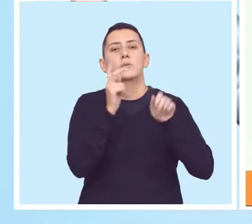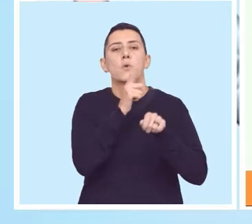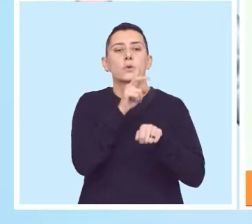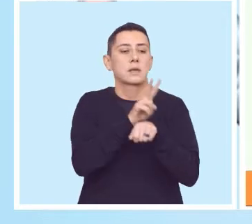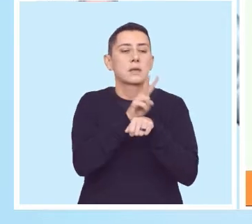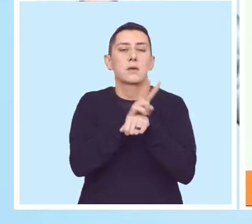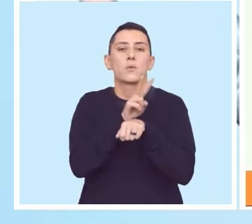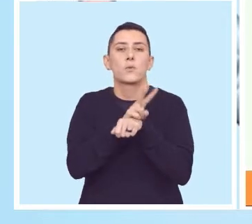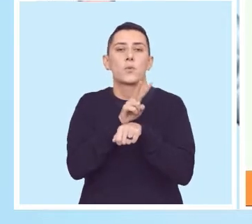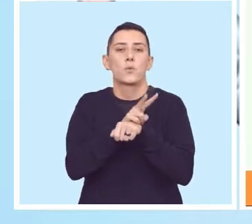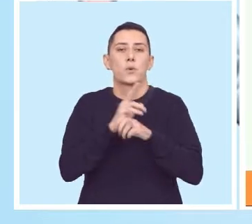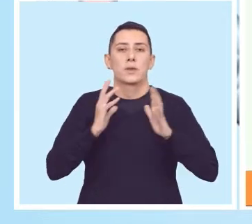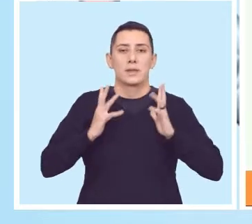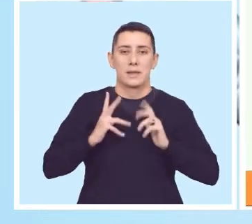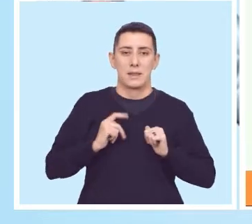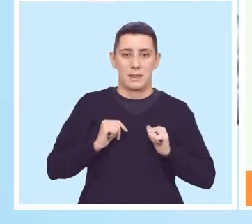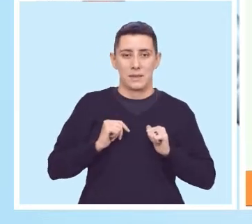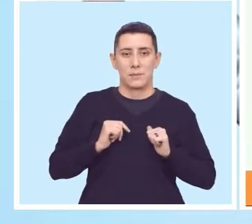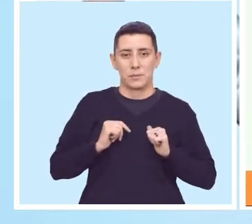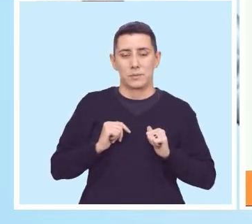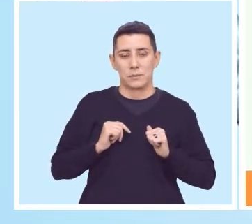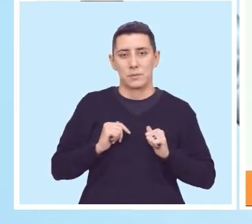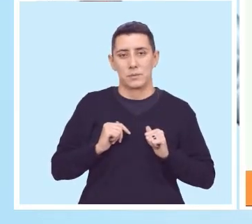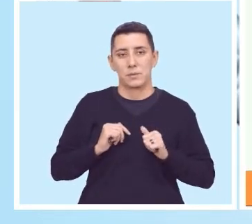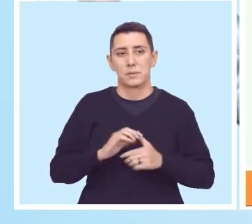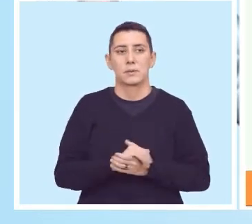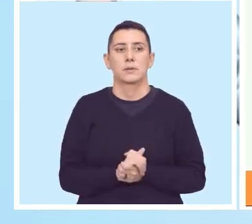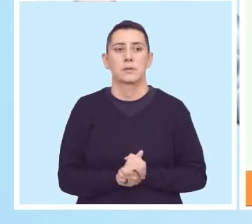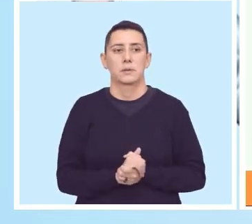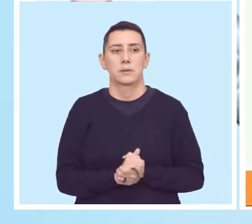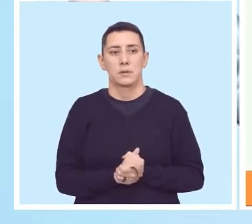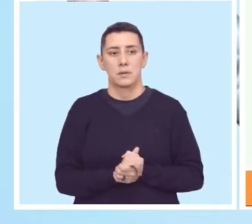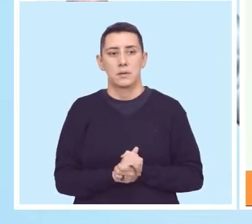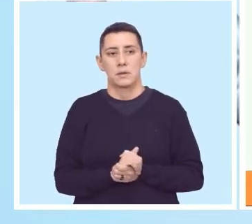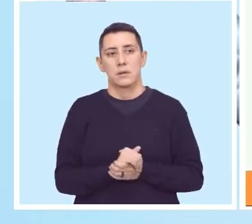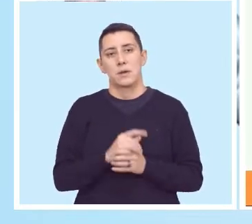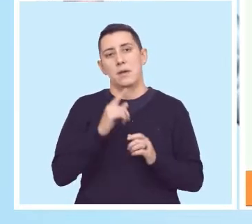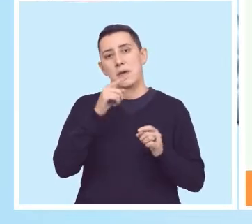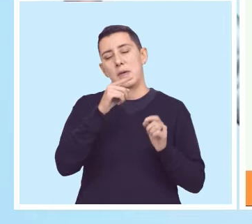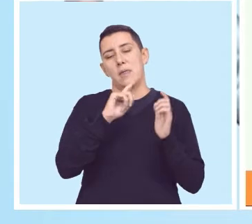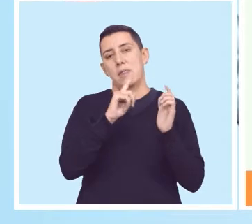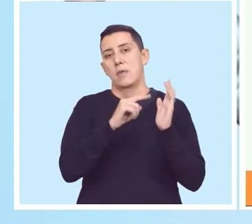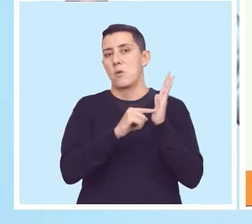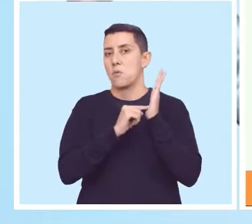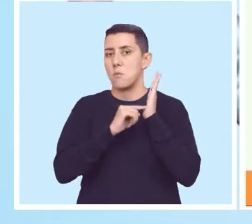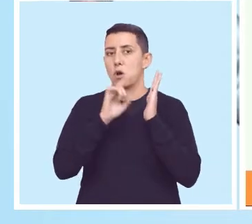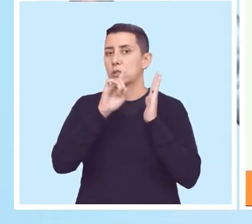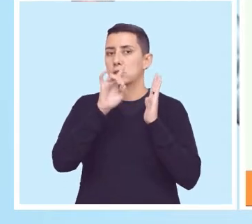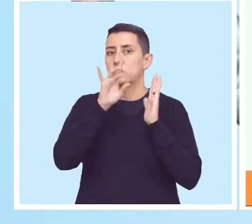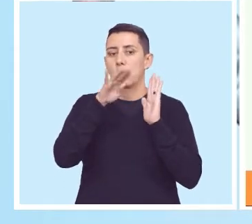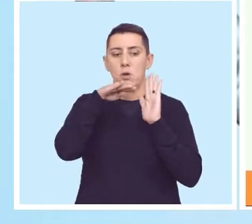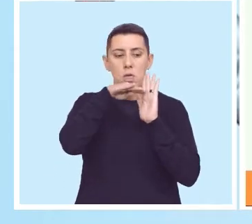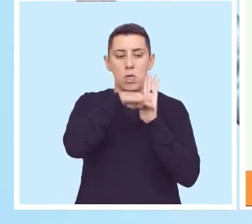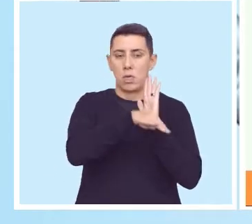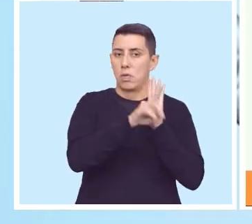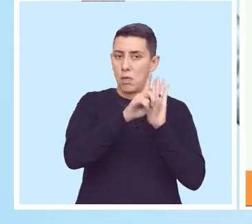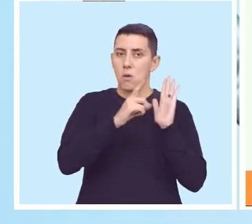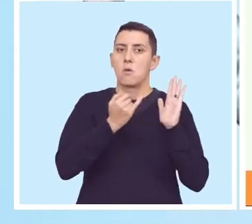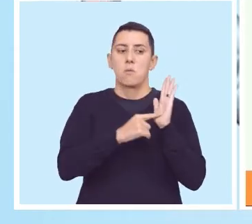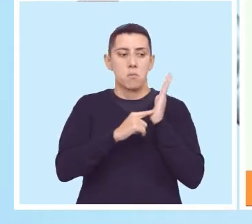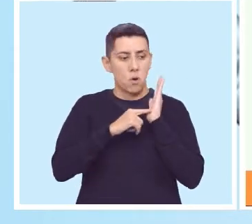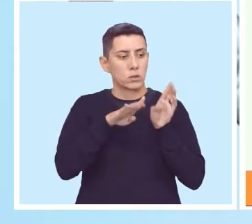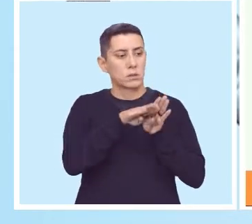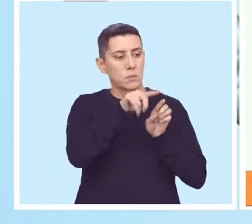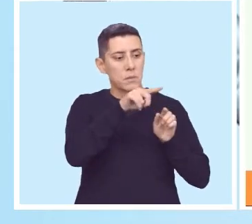Então, aqui a gente usou a lógica contrária, né? Em vez de mostrar degradação, a gente está mostrando, ó, ele está